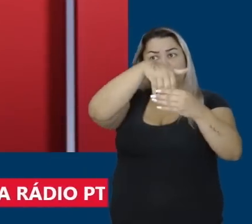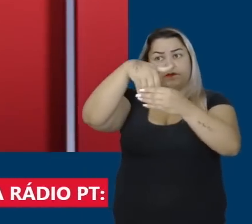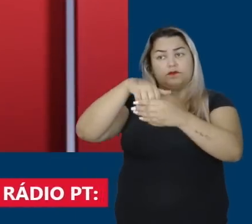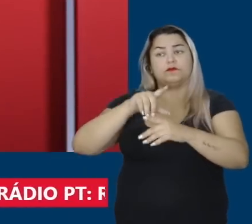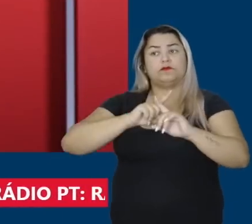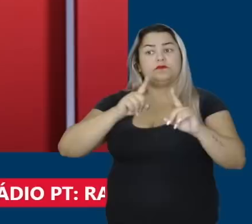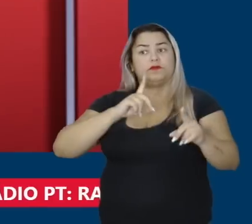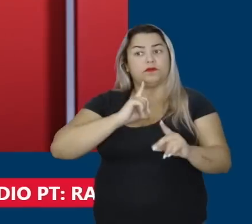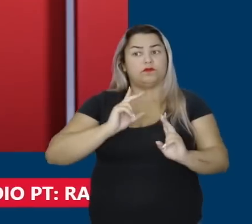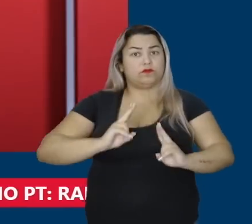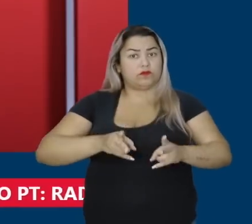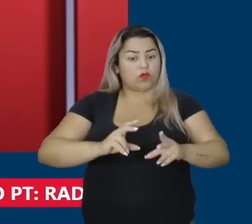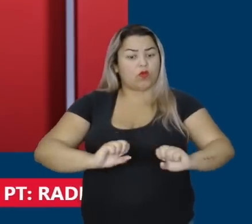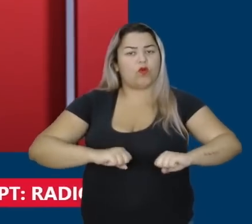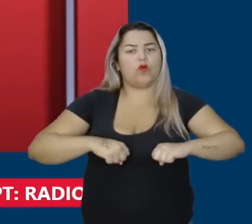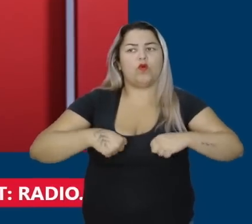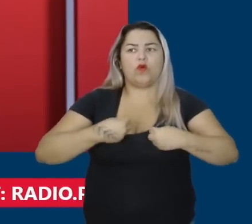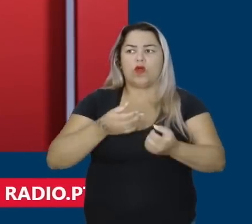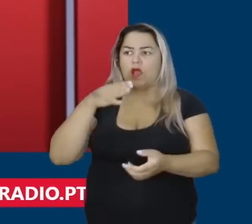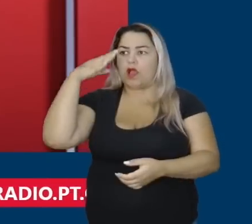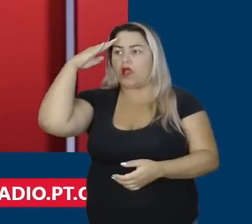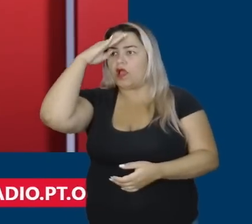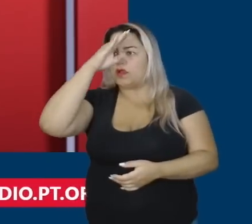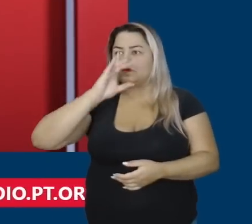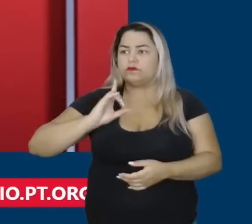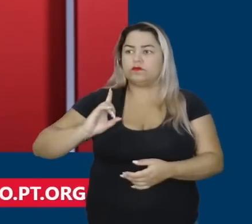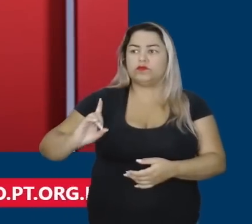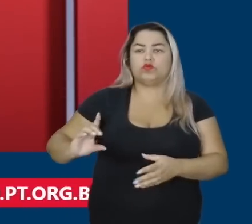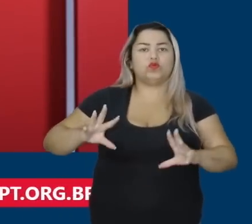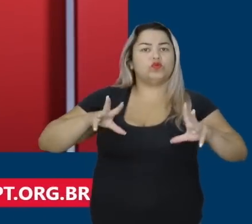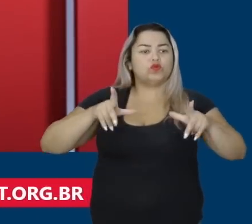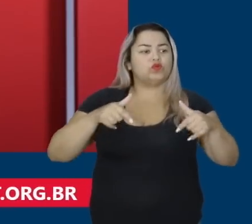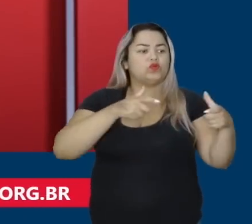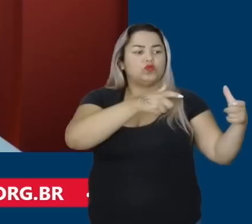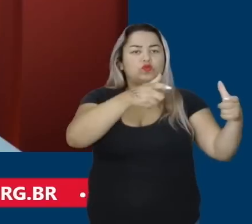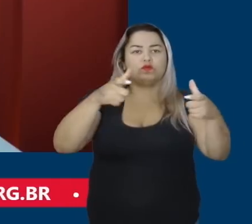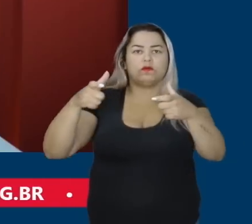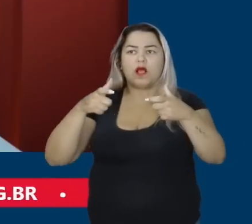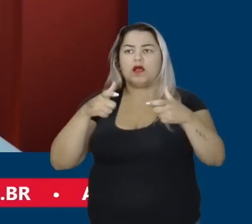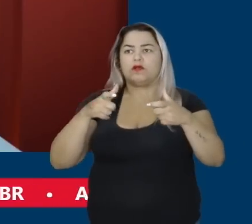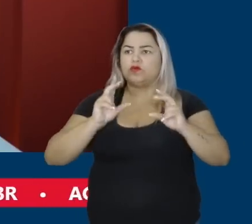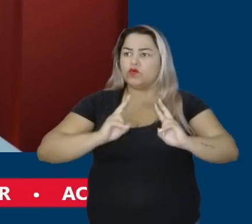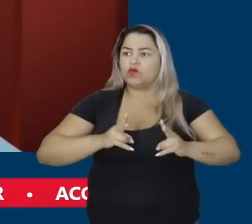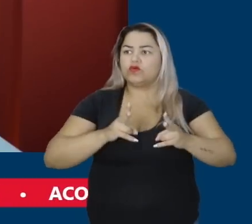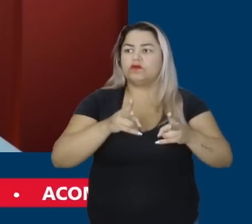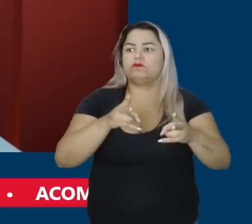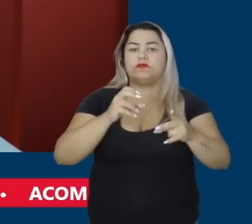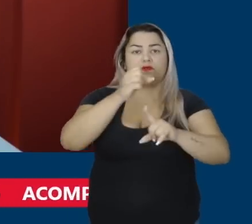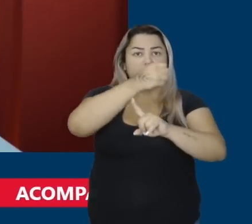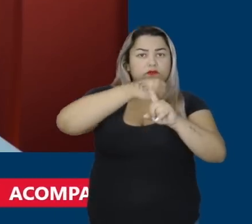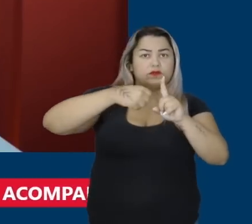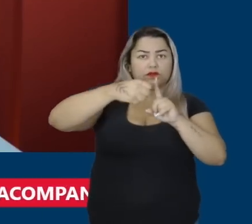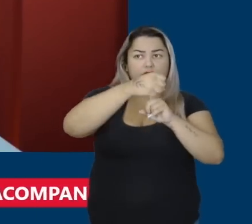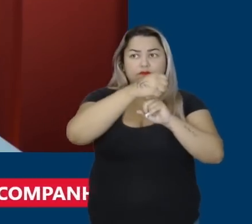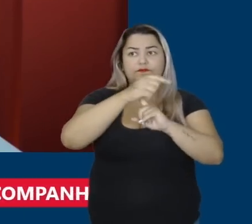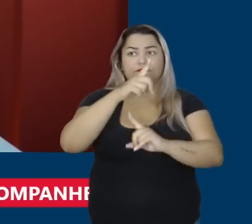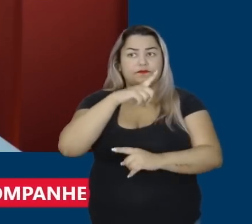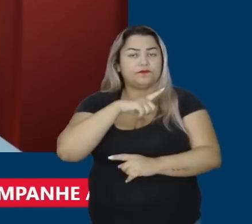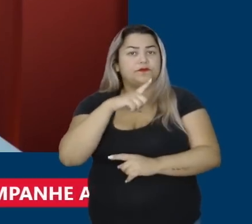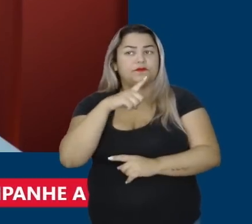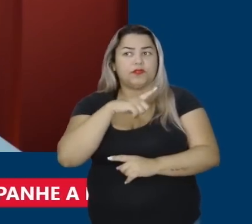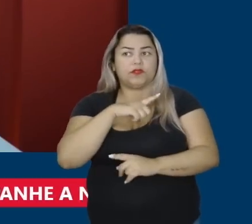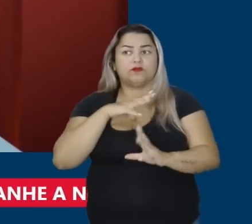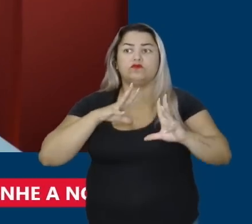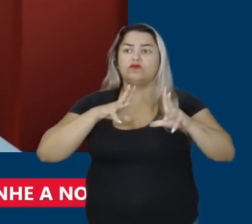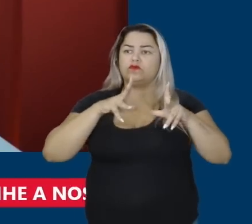de seguir enfrentando o bolsonarismo e a extrema-direita em todos os campos em que persistem na sociedade. Também devemos considerar